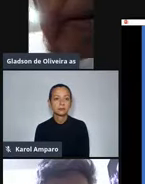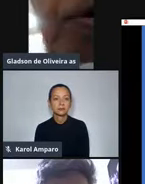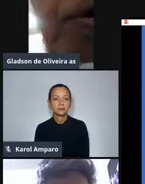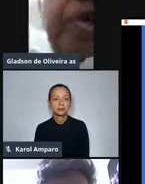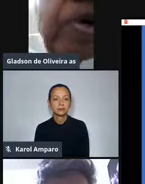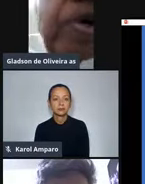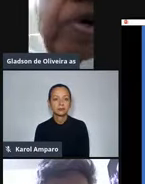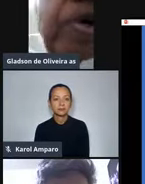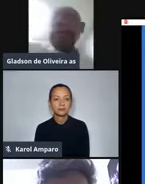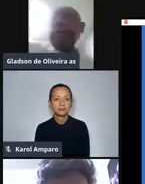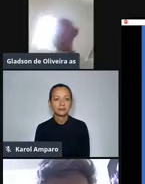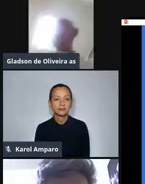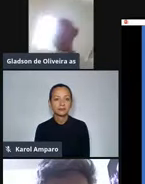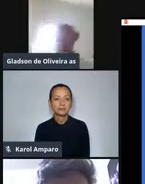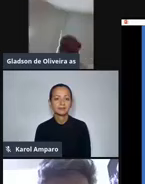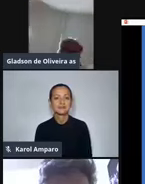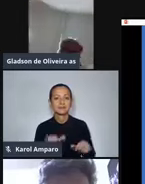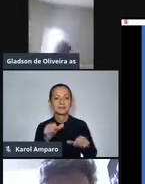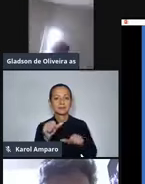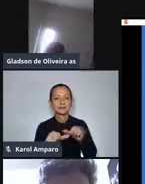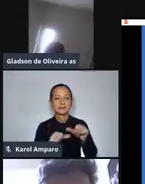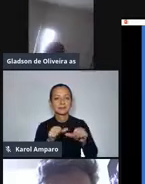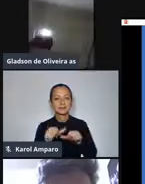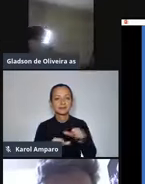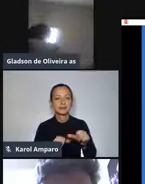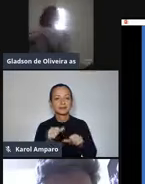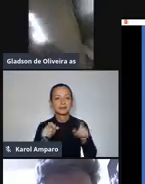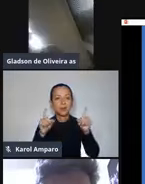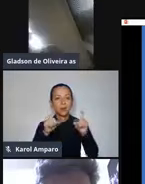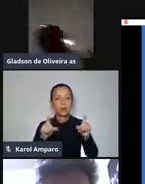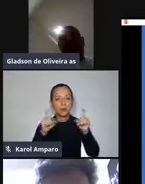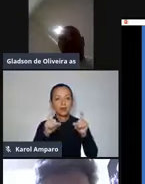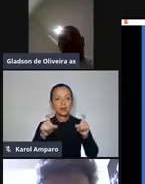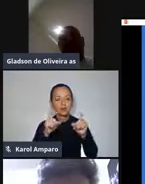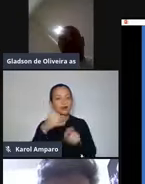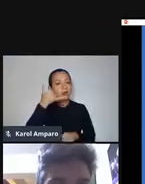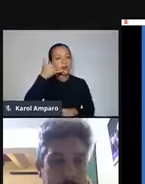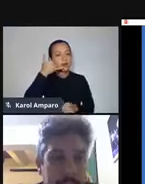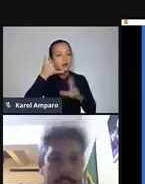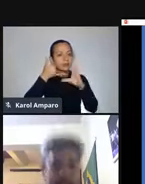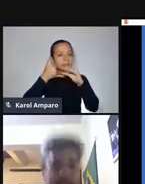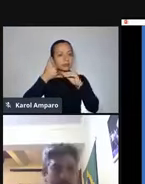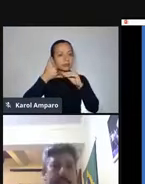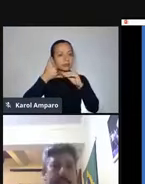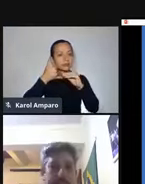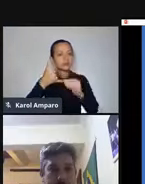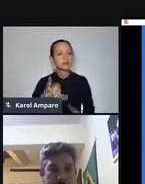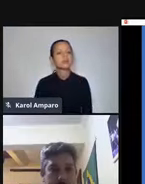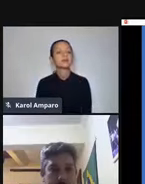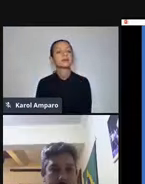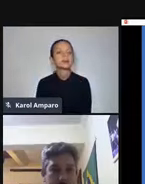Ele conseguiu aqui, ó. Maravilha, então o senhor desconecta do celular.